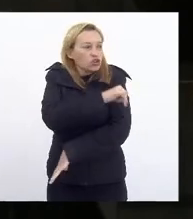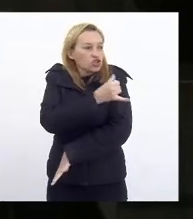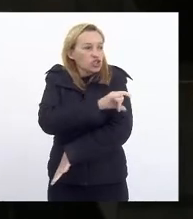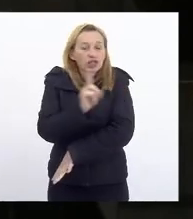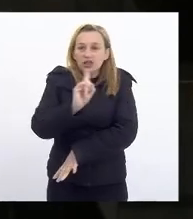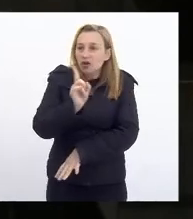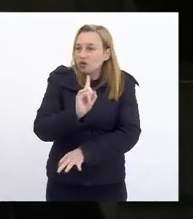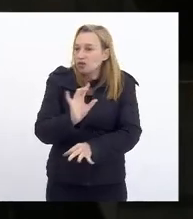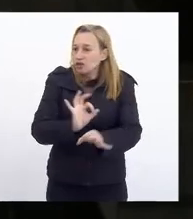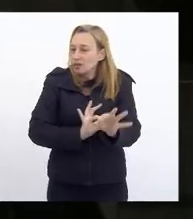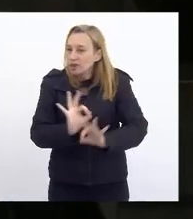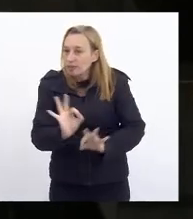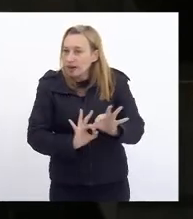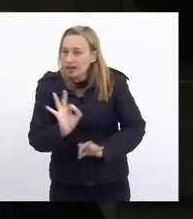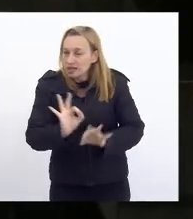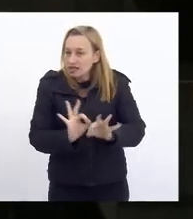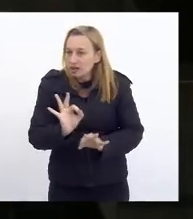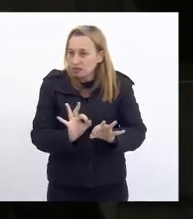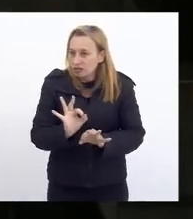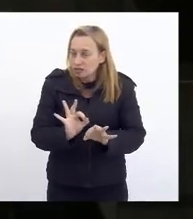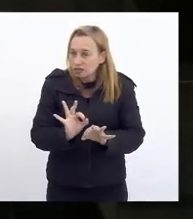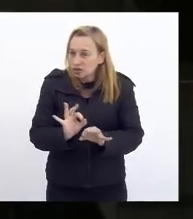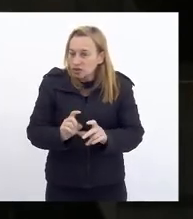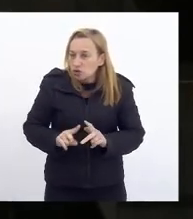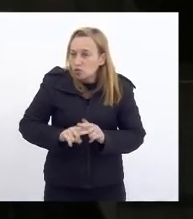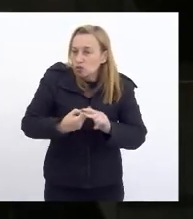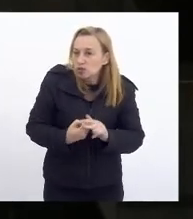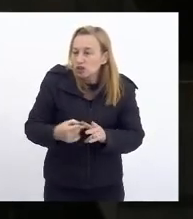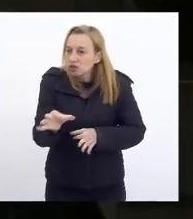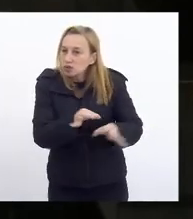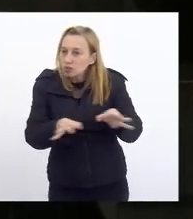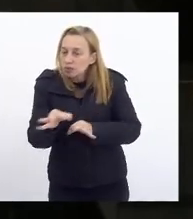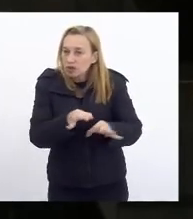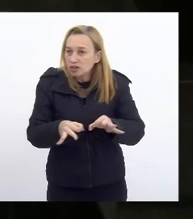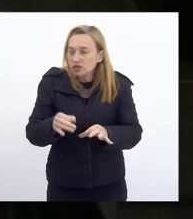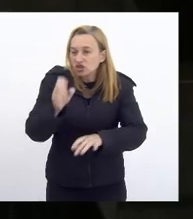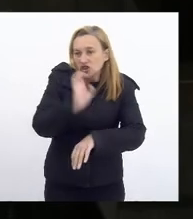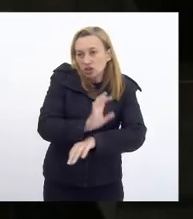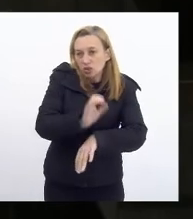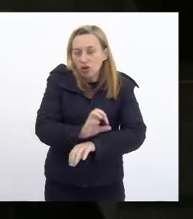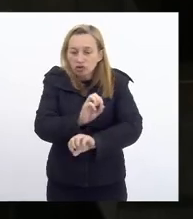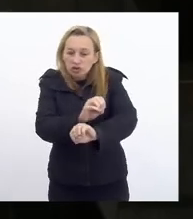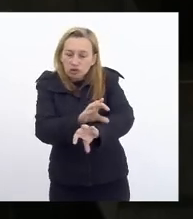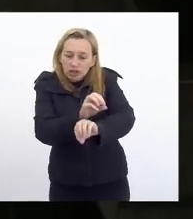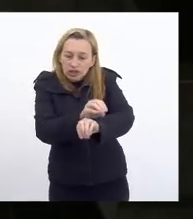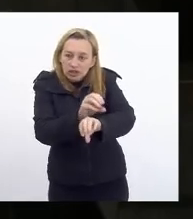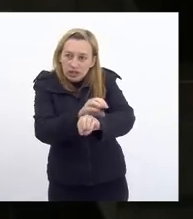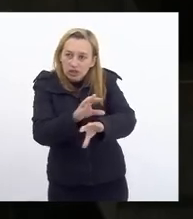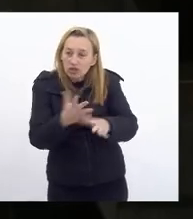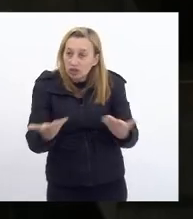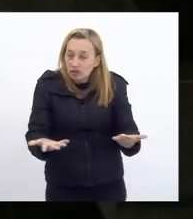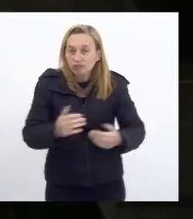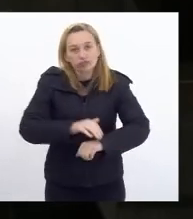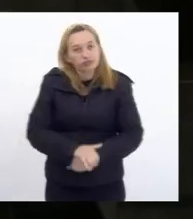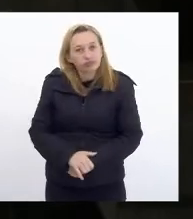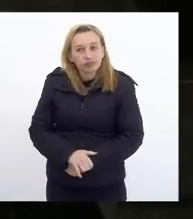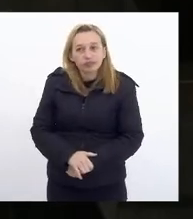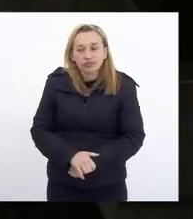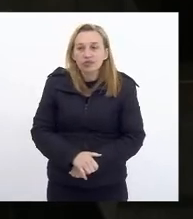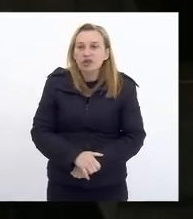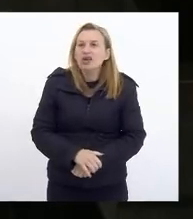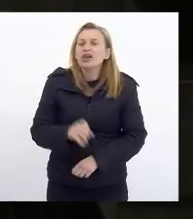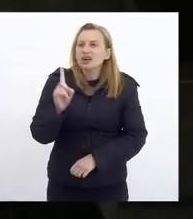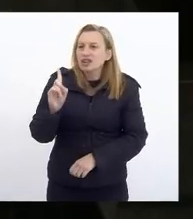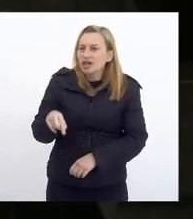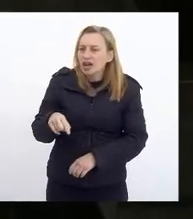o dever de casa de atualizar o seu plano estadual de educação diante do Plano Nacional de Educação, que era uma tarefa